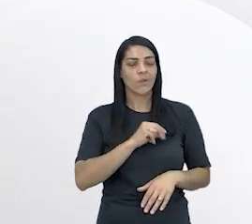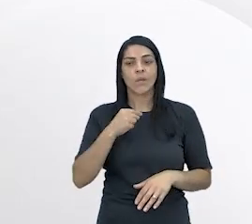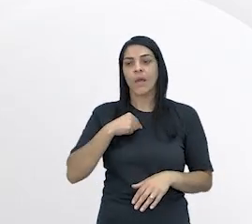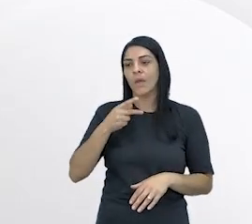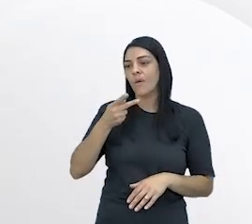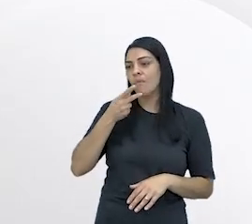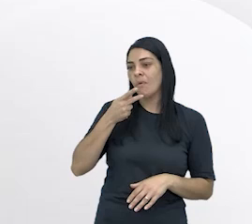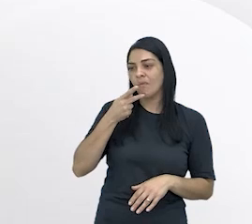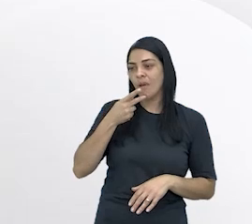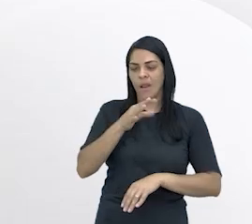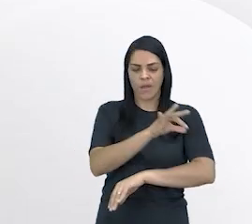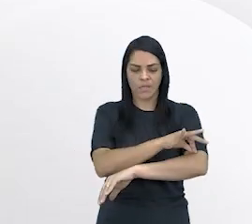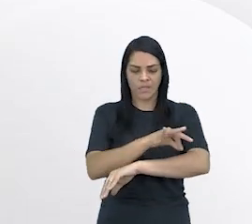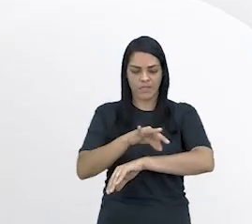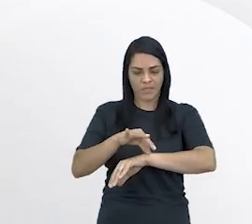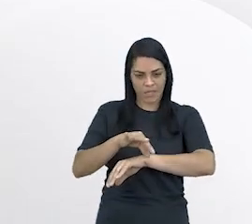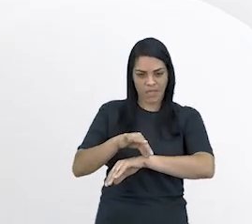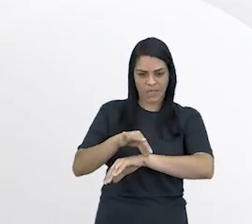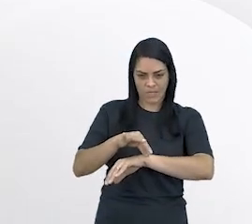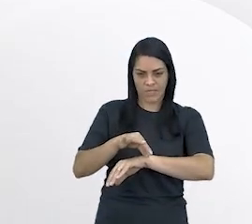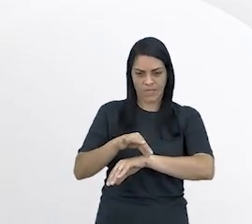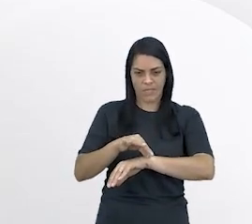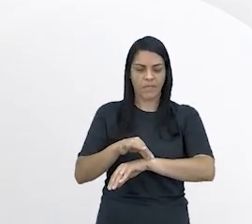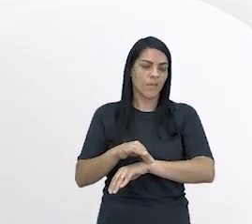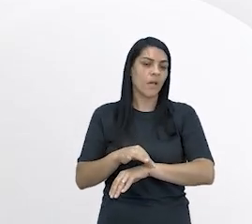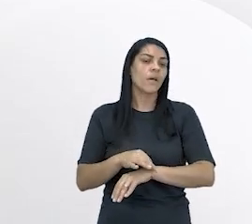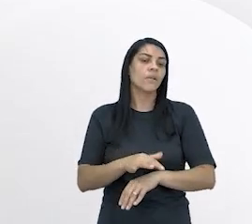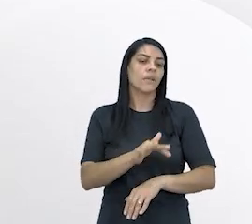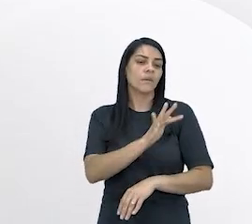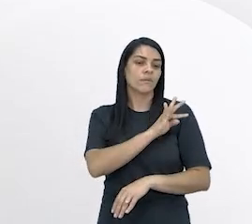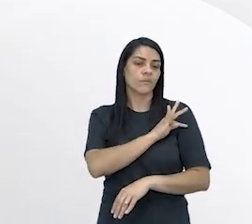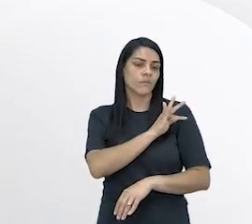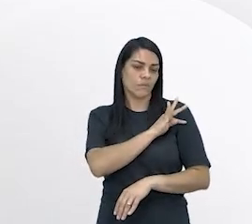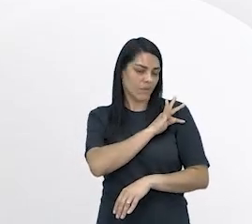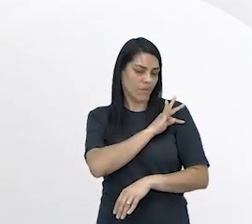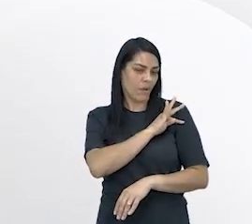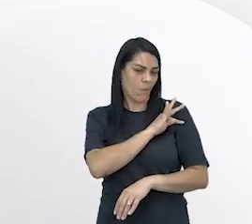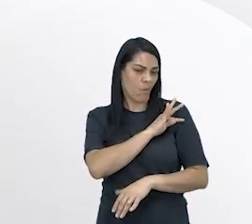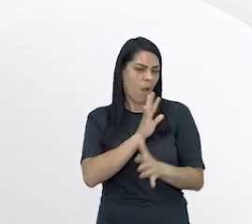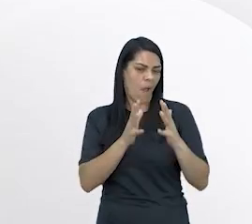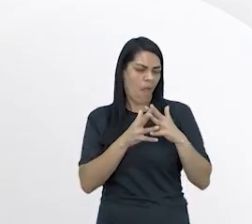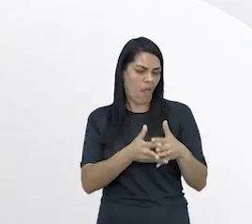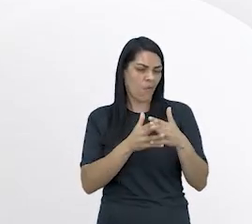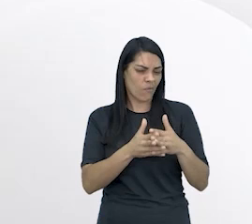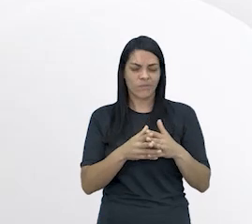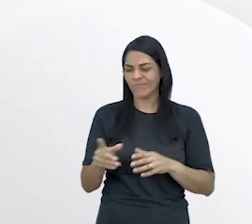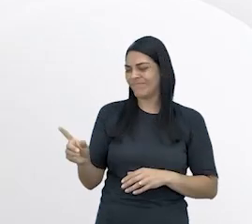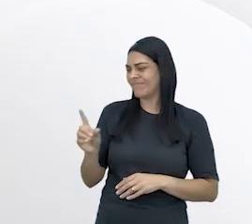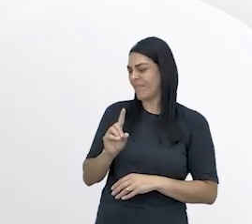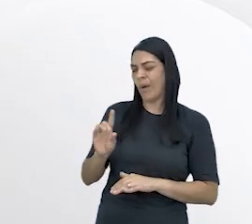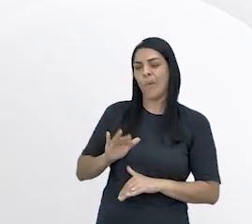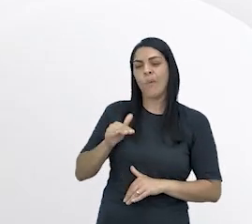de engenharia para os anos iniciais, não é muito confuso? Não. Quando eu faço, por exemplo,